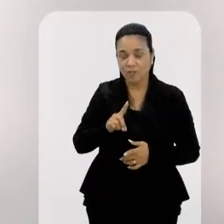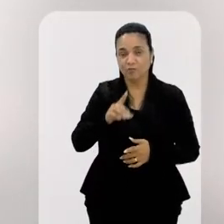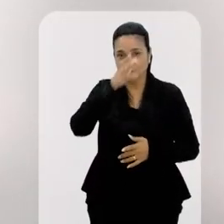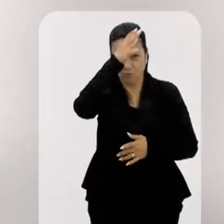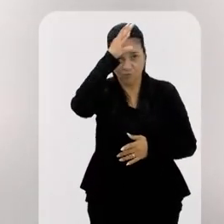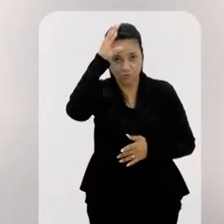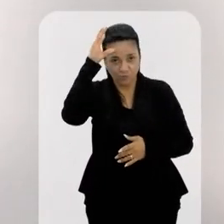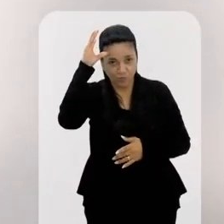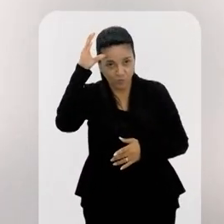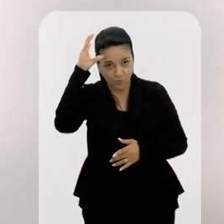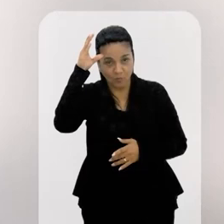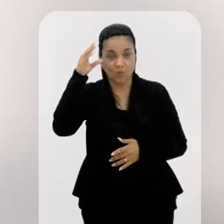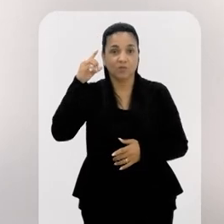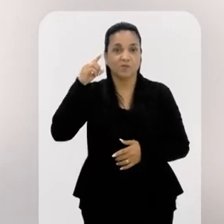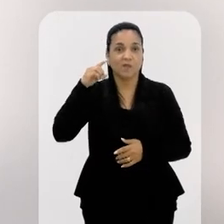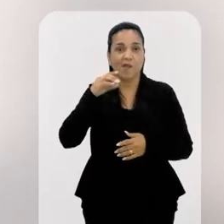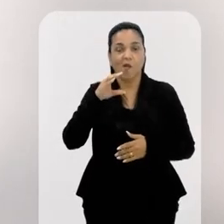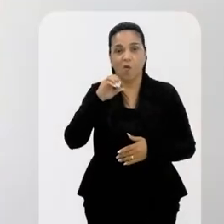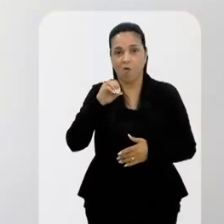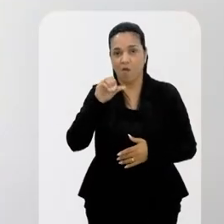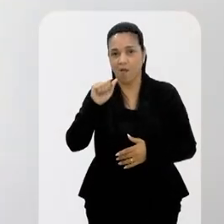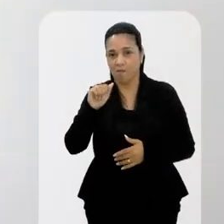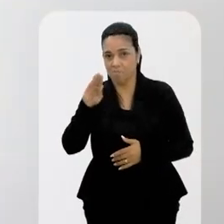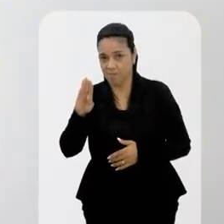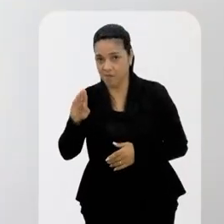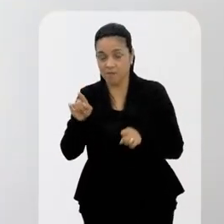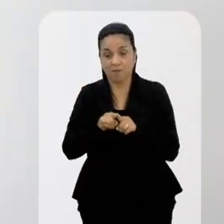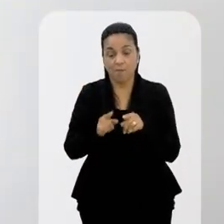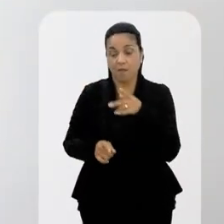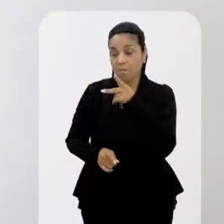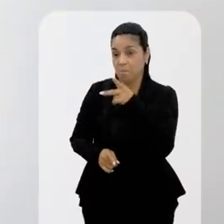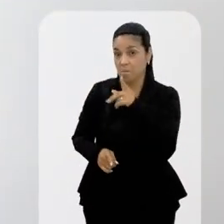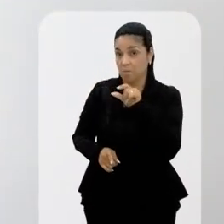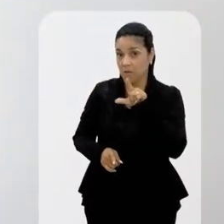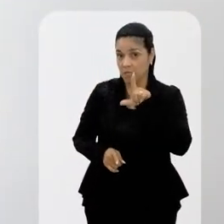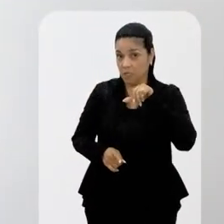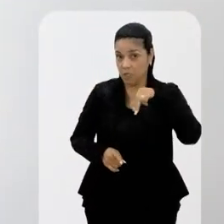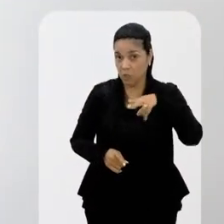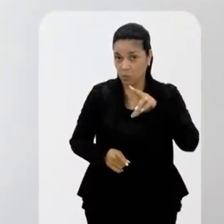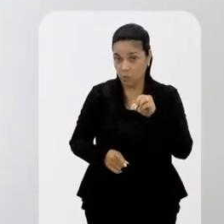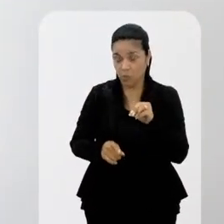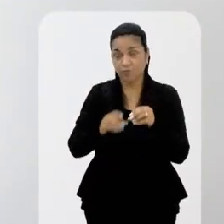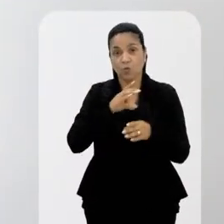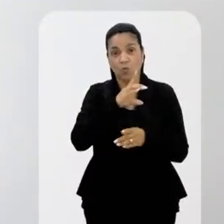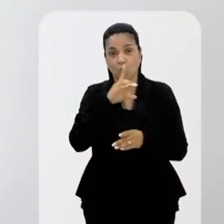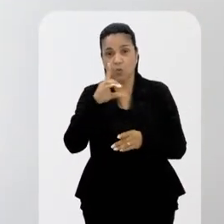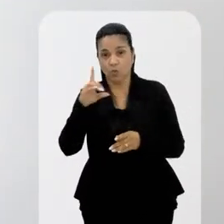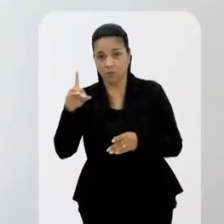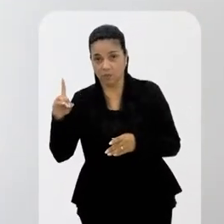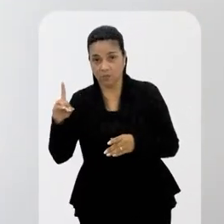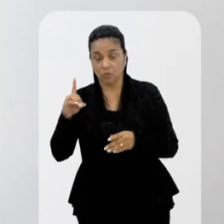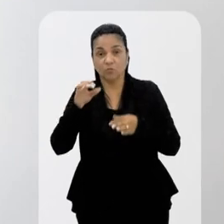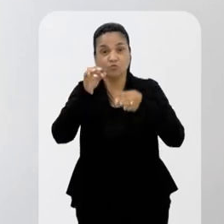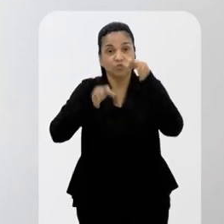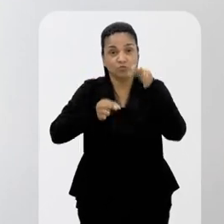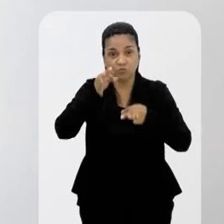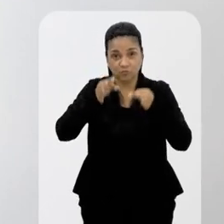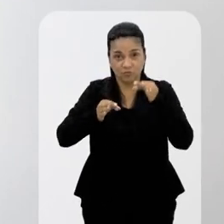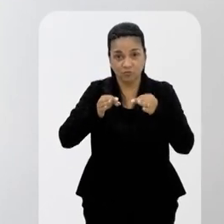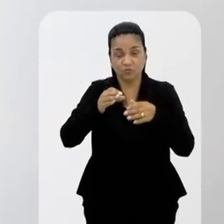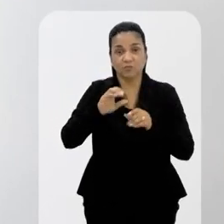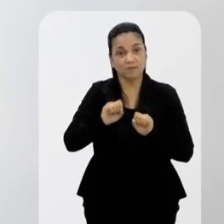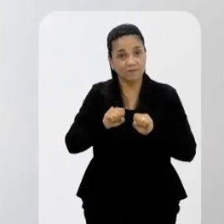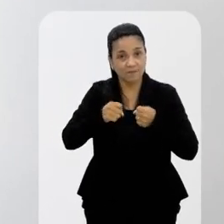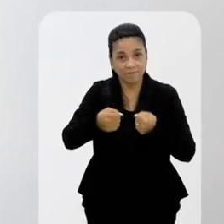Brasil, Rio de Janeiro, e aqui do meu outro lado, o Dr. Plínio Lacerda, que é coordenador jurídico da Comissão de Defesa do